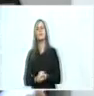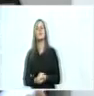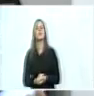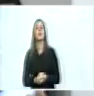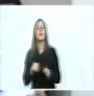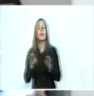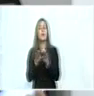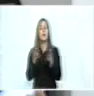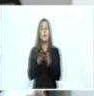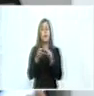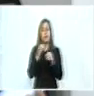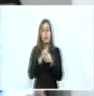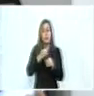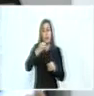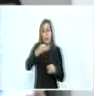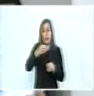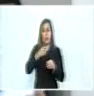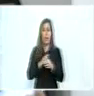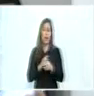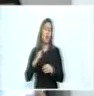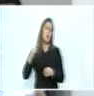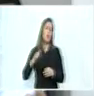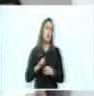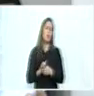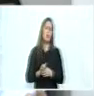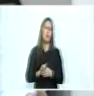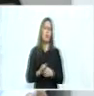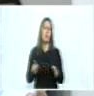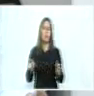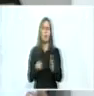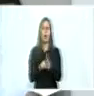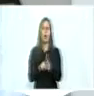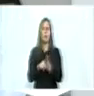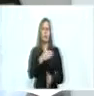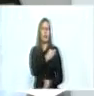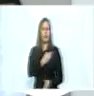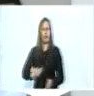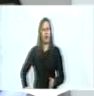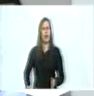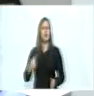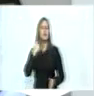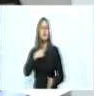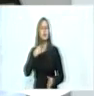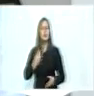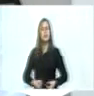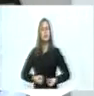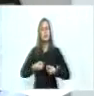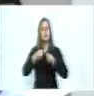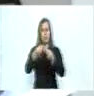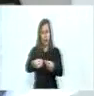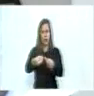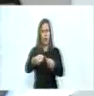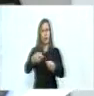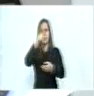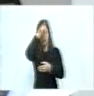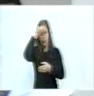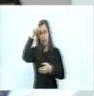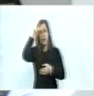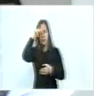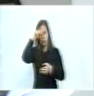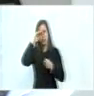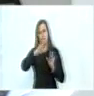ao município pelo governo de Minas e já foram transportados pela Prefeitura de Viçosa e estão